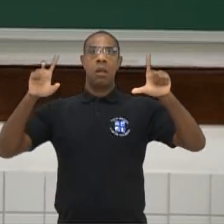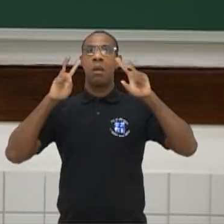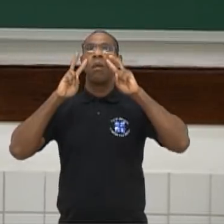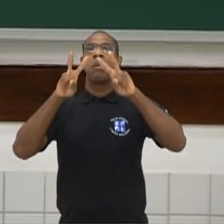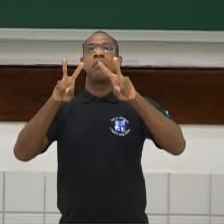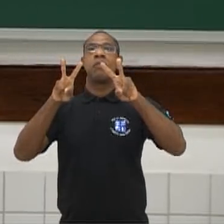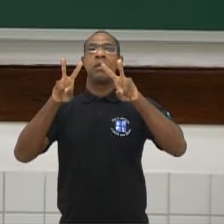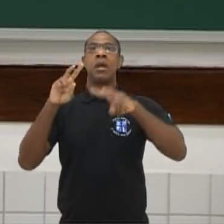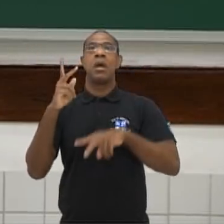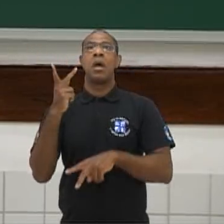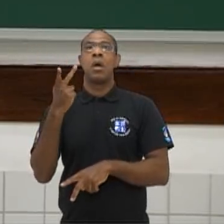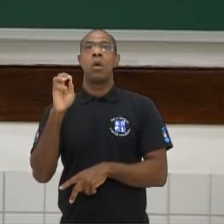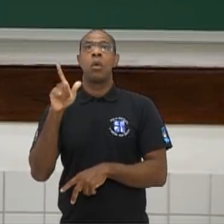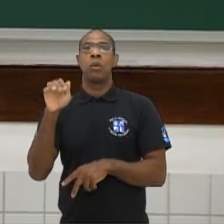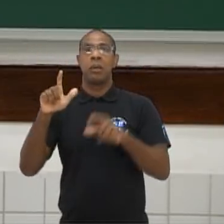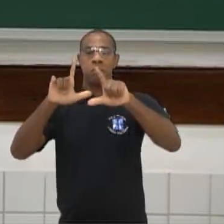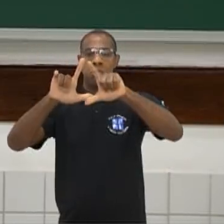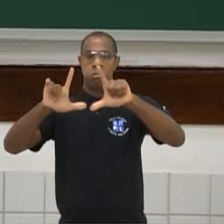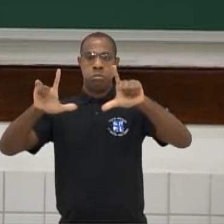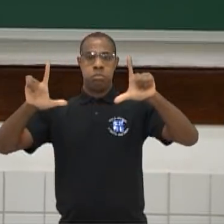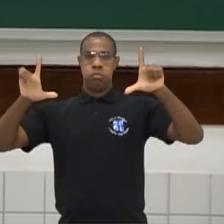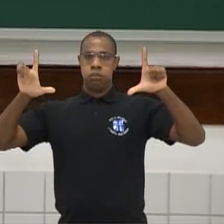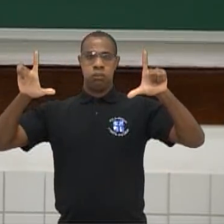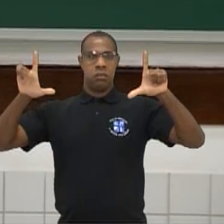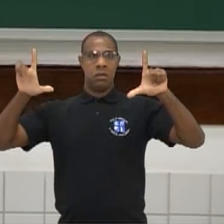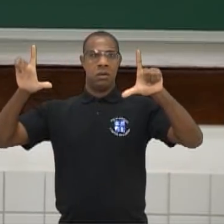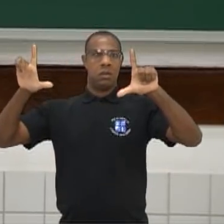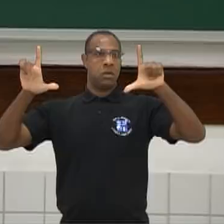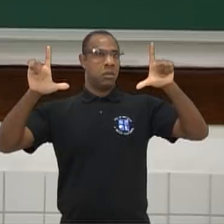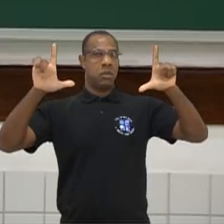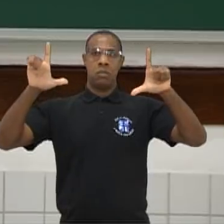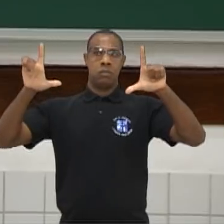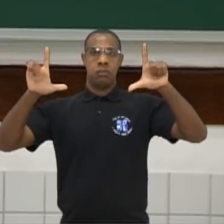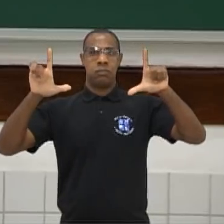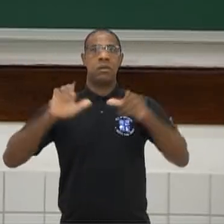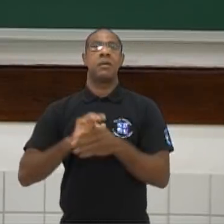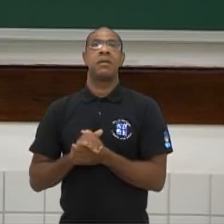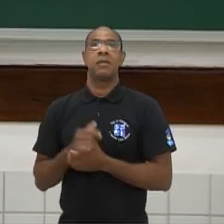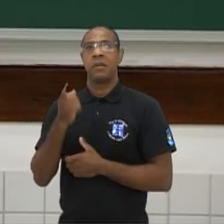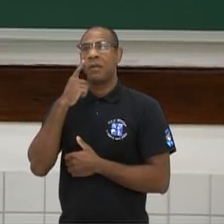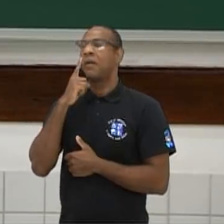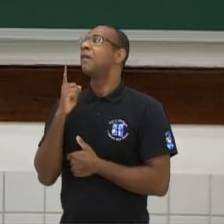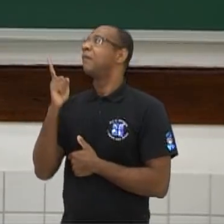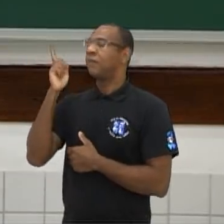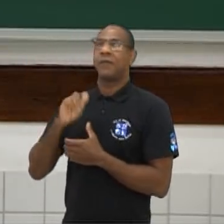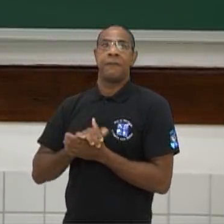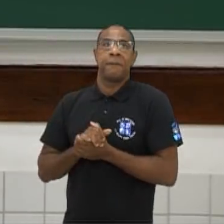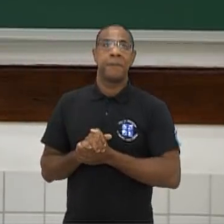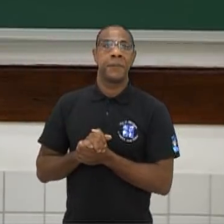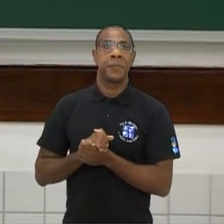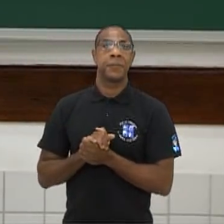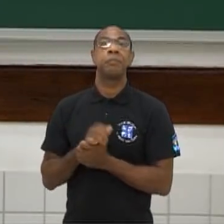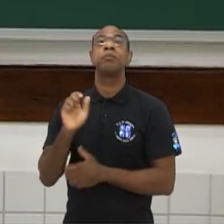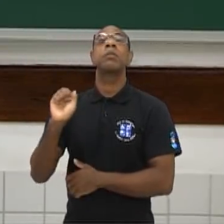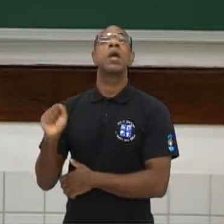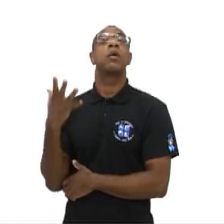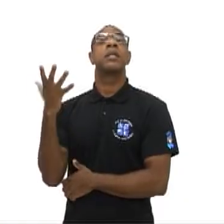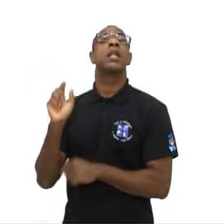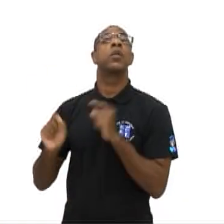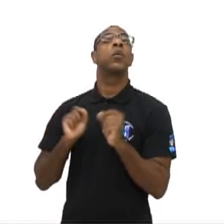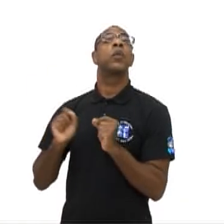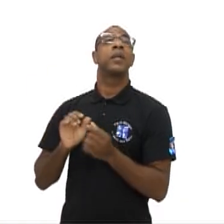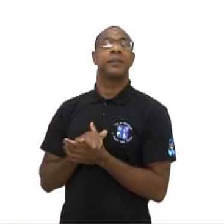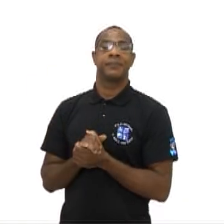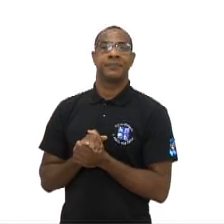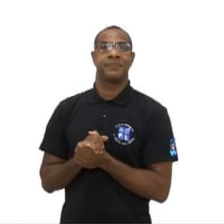singela, mas você consegue perceber essa conotação. Então, vamos ali à nossa próxima tela. Então aqui, ó, o que acontece? Ó? Então vamos